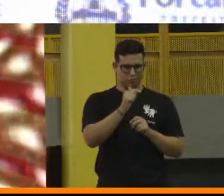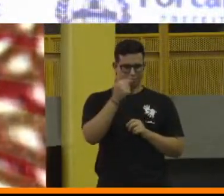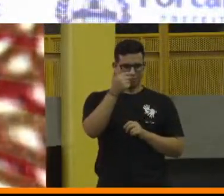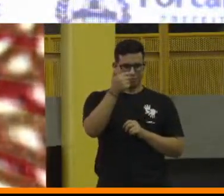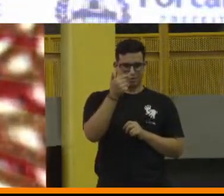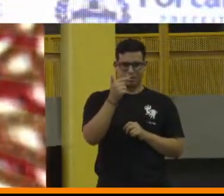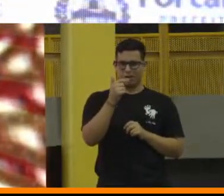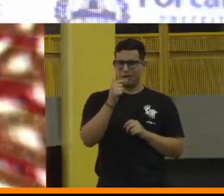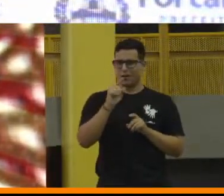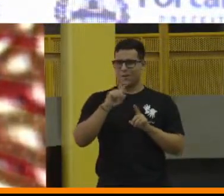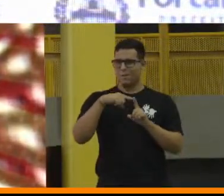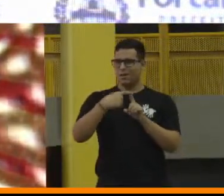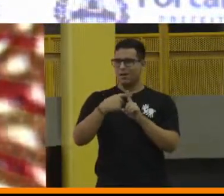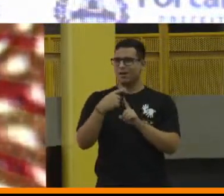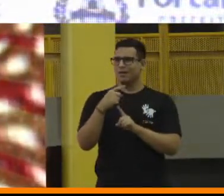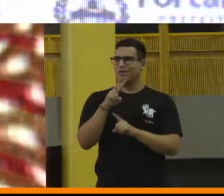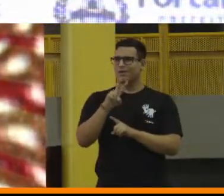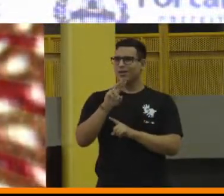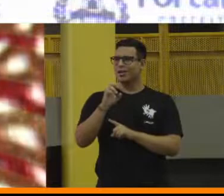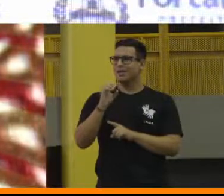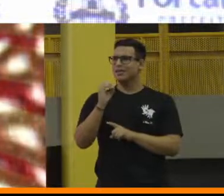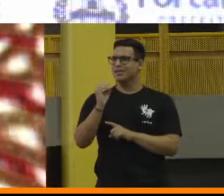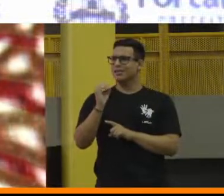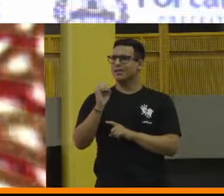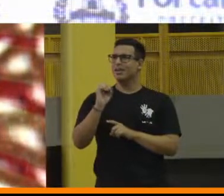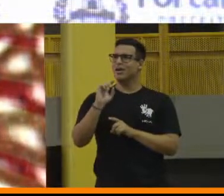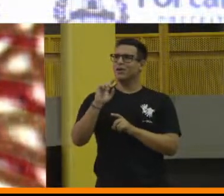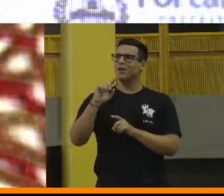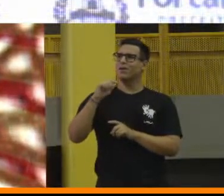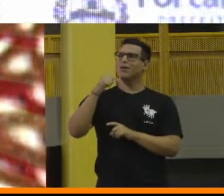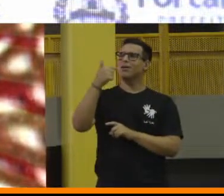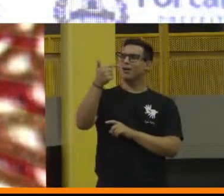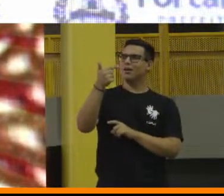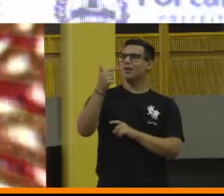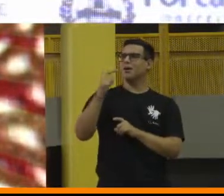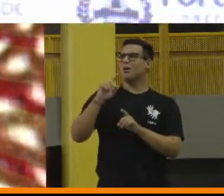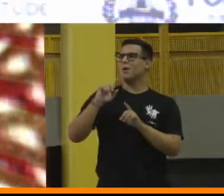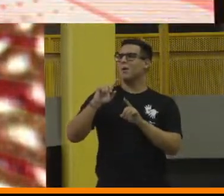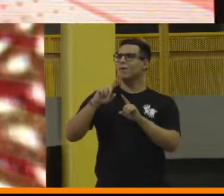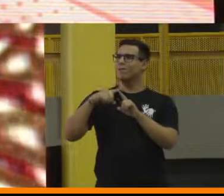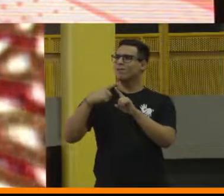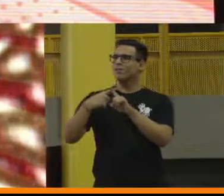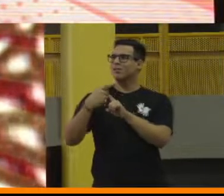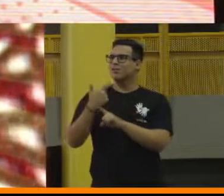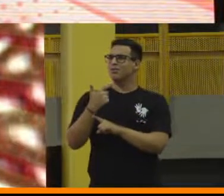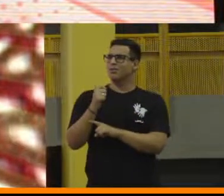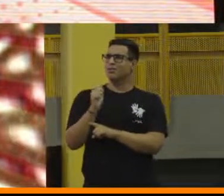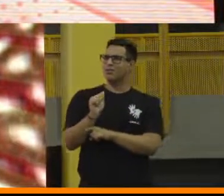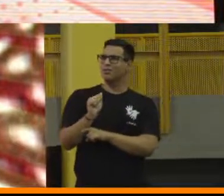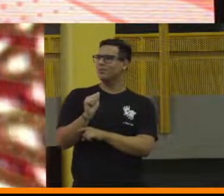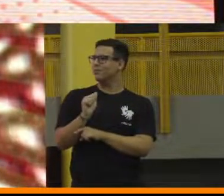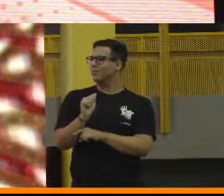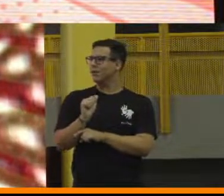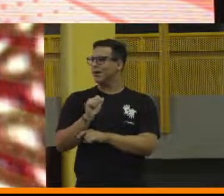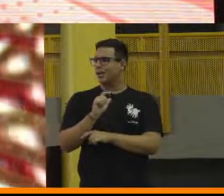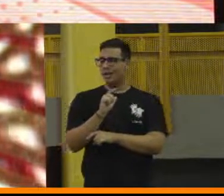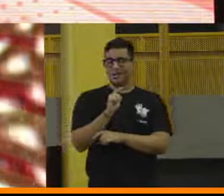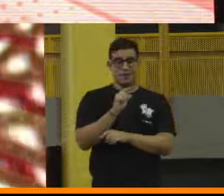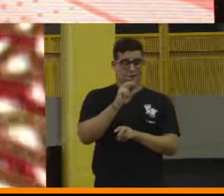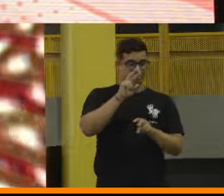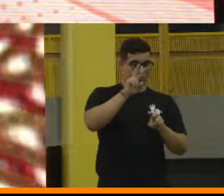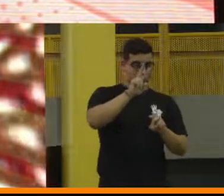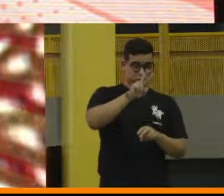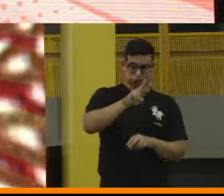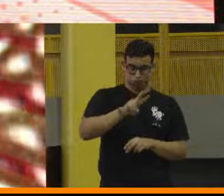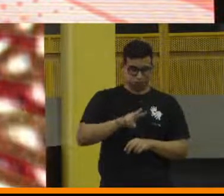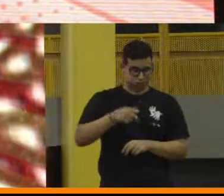quadrado mais 2 vezes A vezes D. Você não ficava olhando para esse monte de fórmula e repetindo?